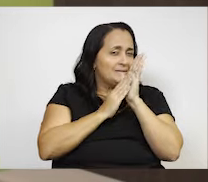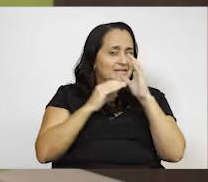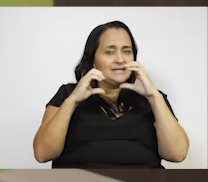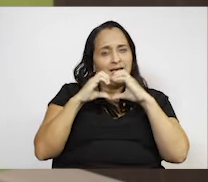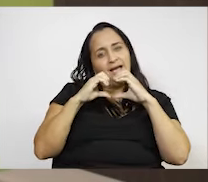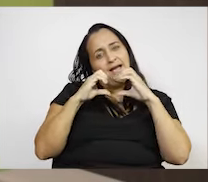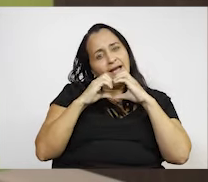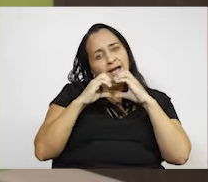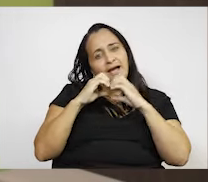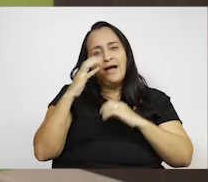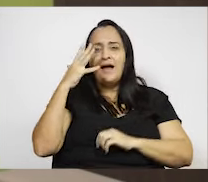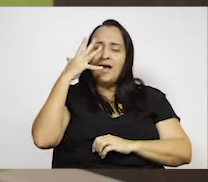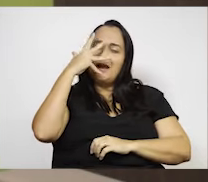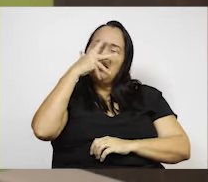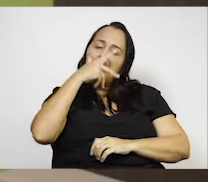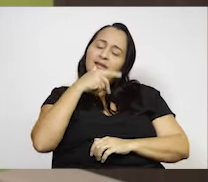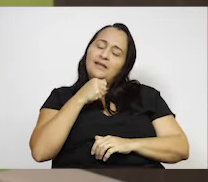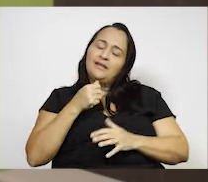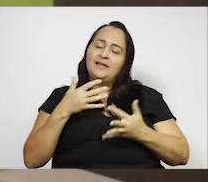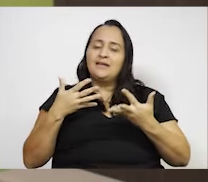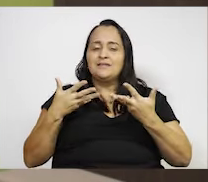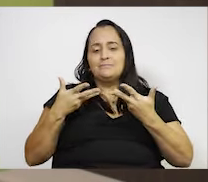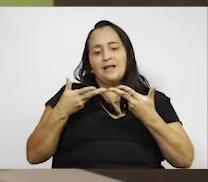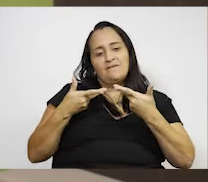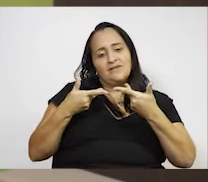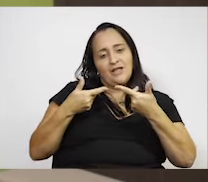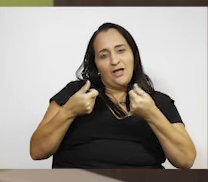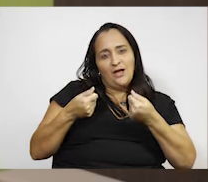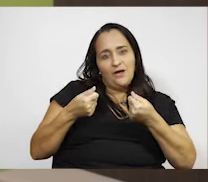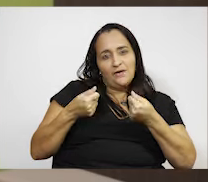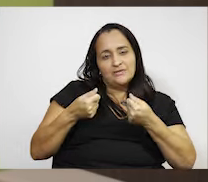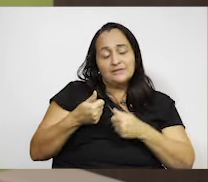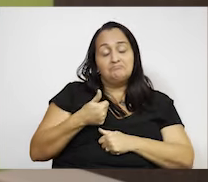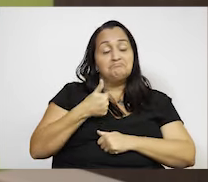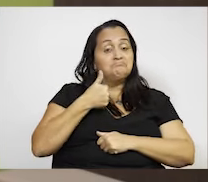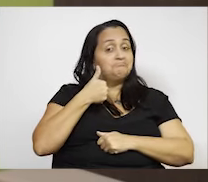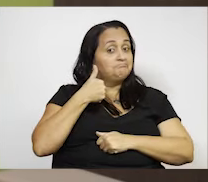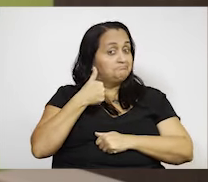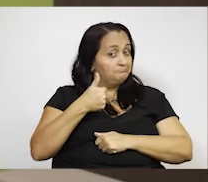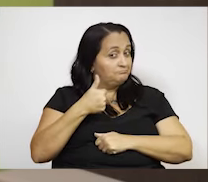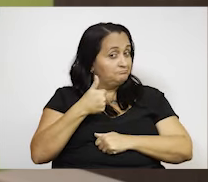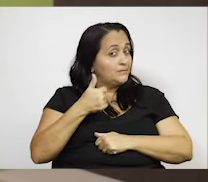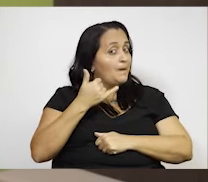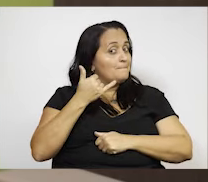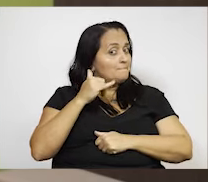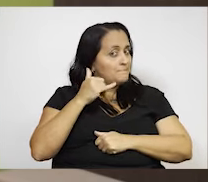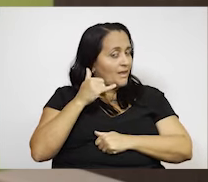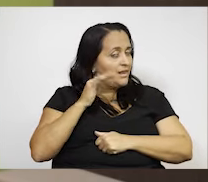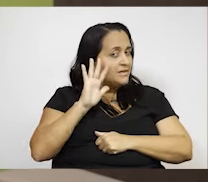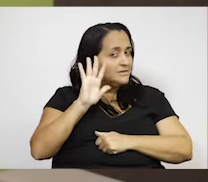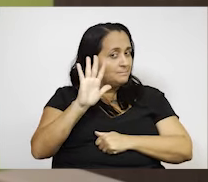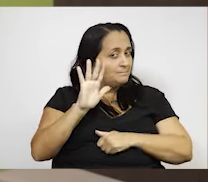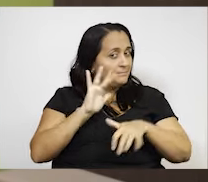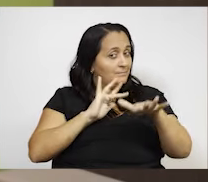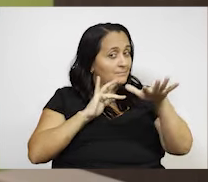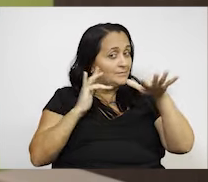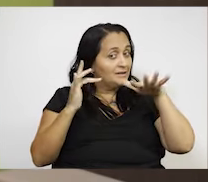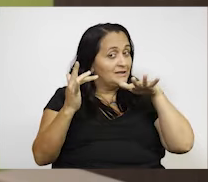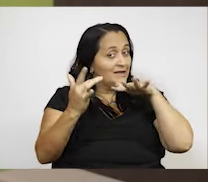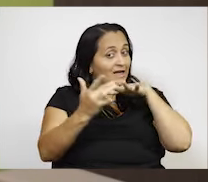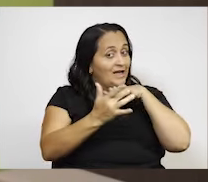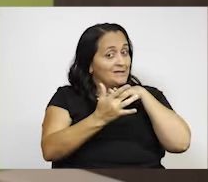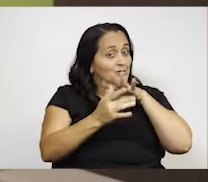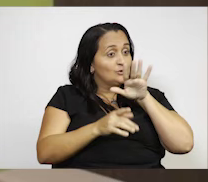palminha, ah, lindo, linda, maravilhoso, maravilhosa. Beleza, mas deixa isso para as redes sociais,